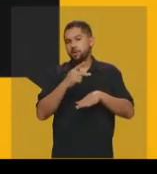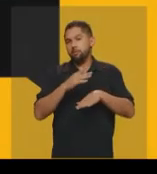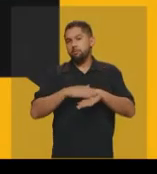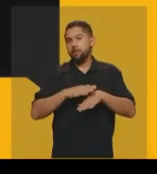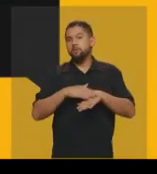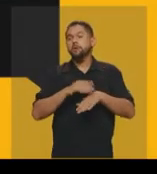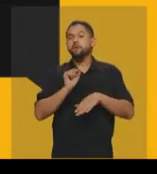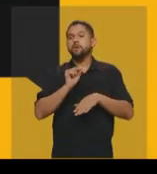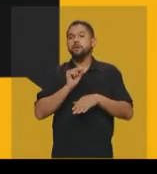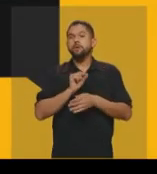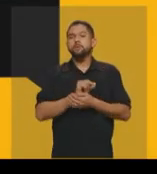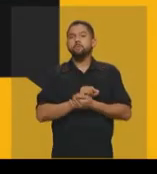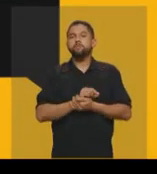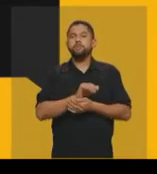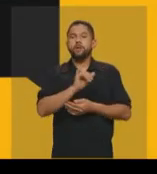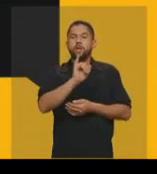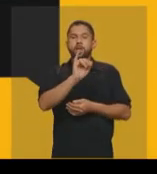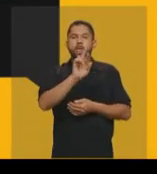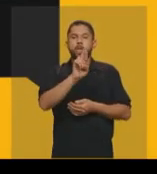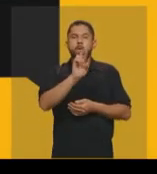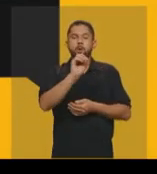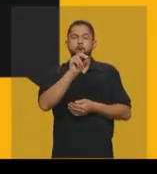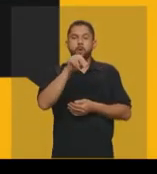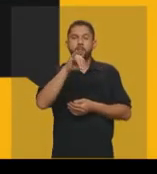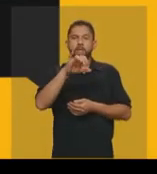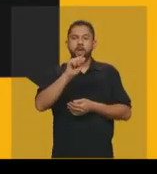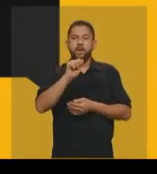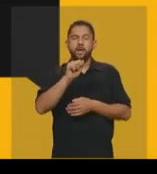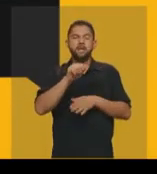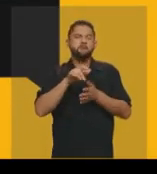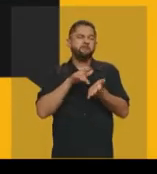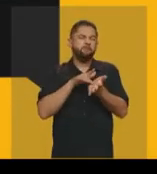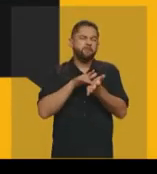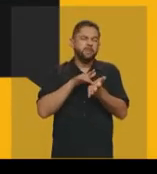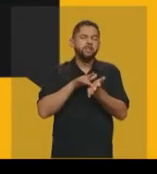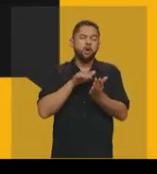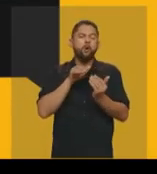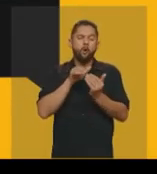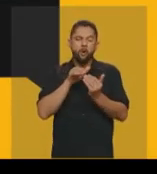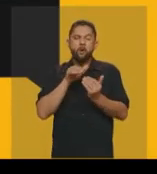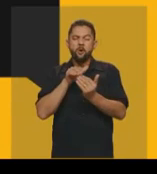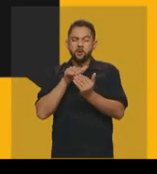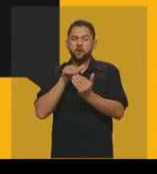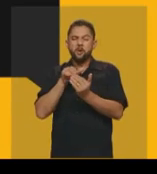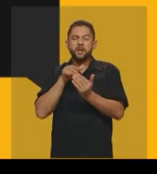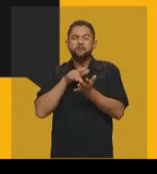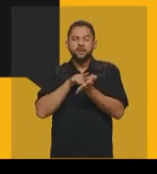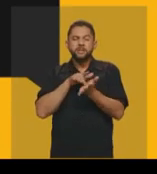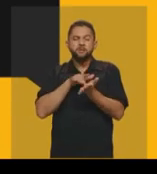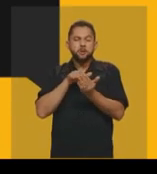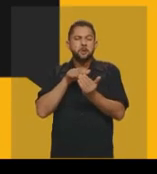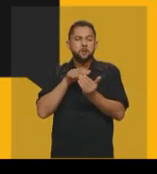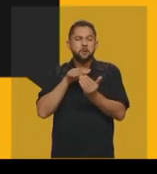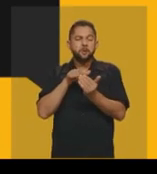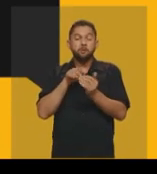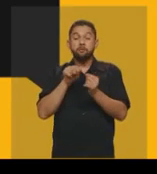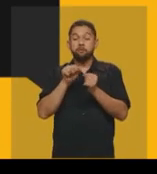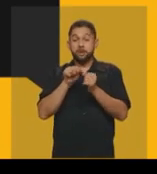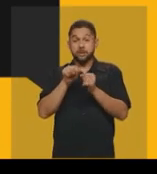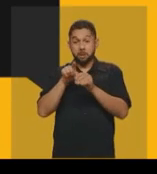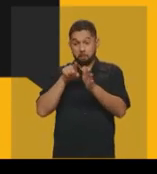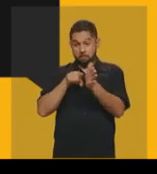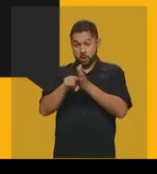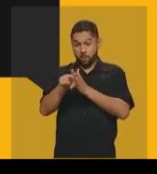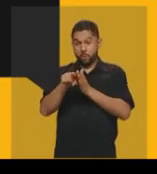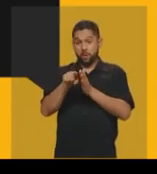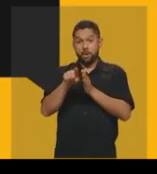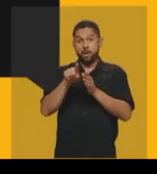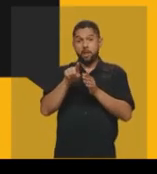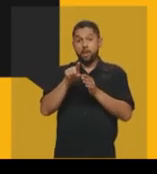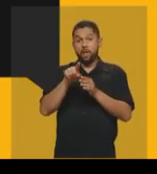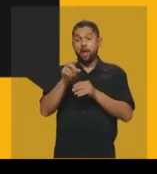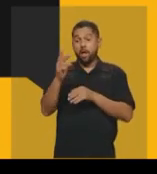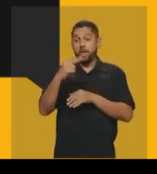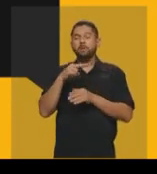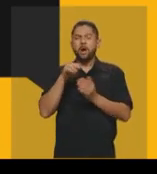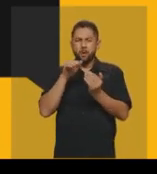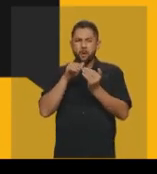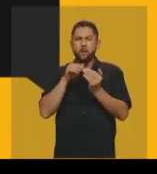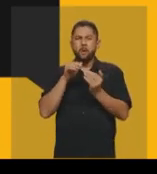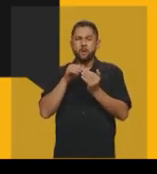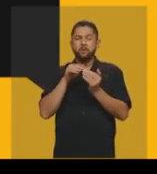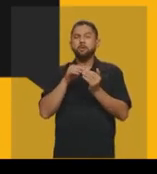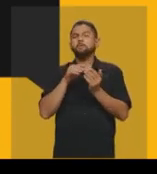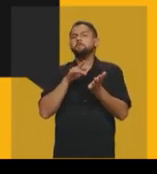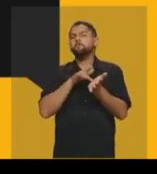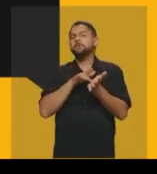refutação. Ele fingia concordar com as pessoas. Ele fazia perguntas fingindo concordar e fingindo não